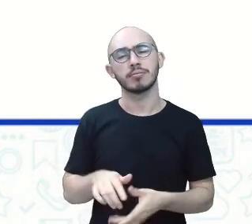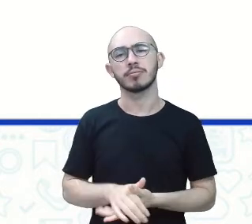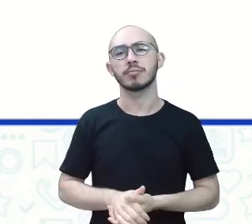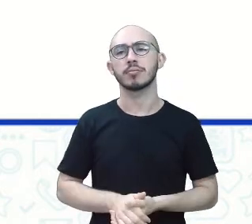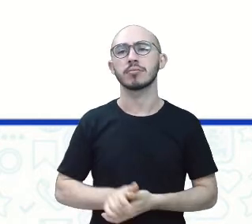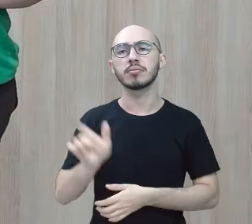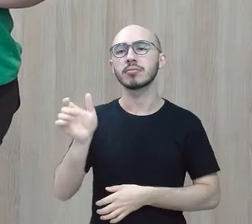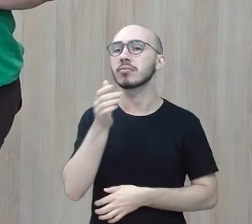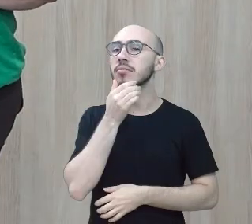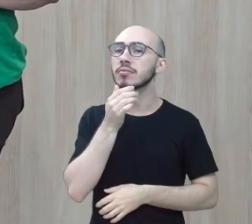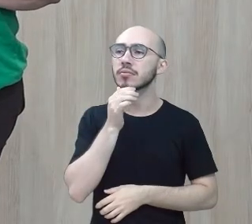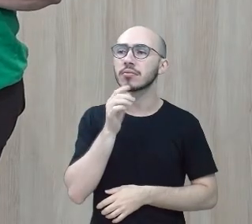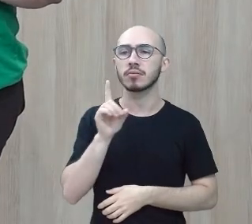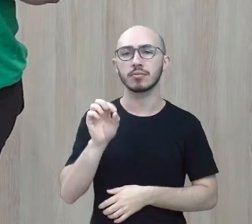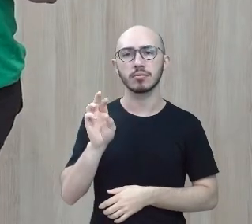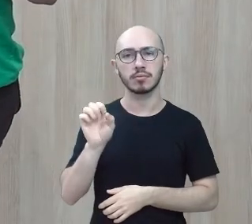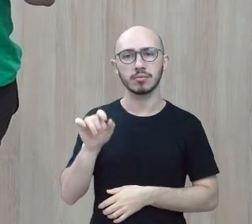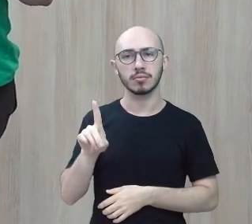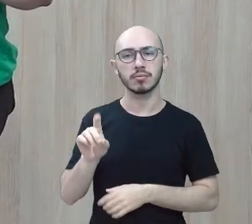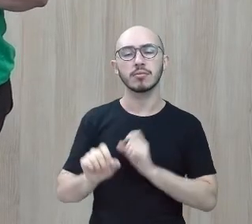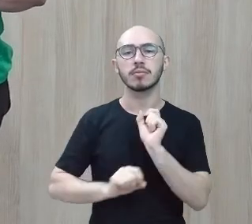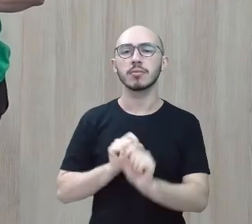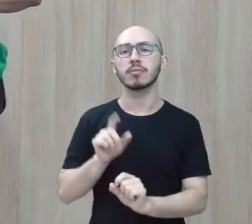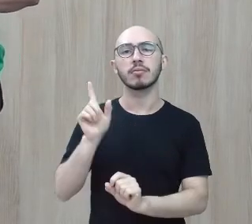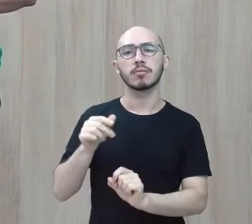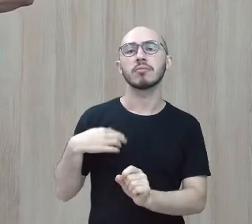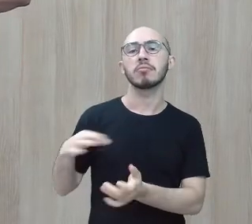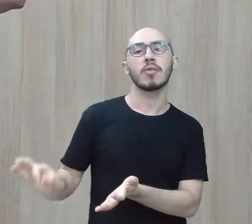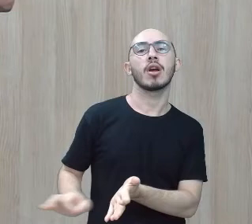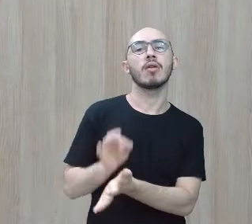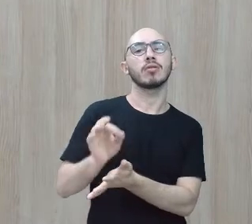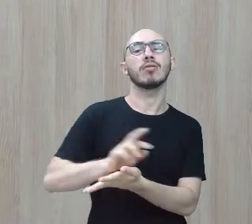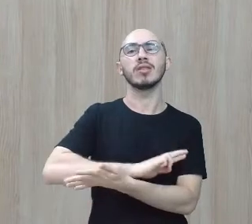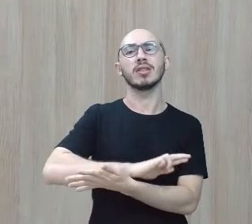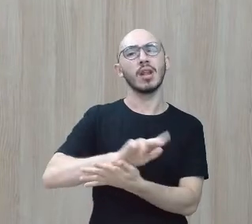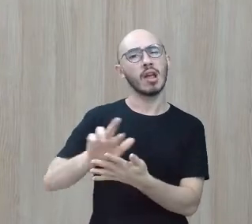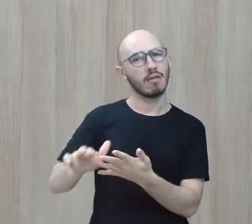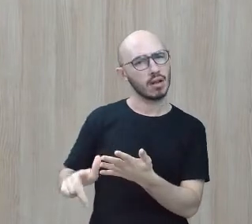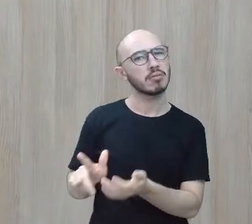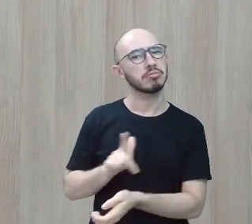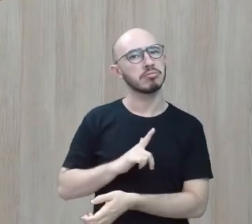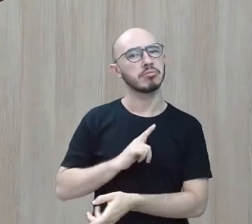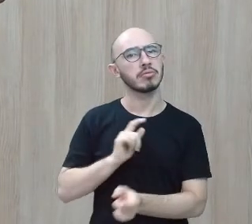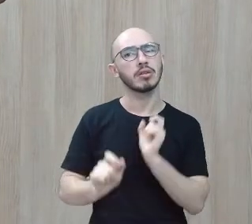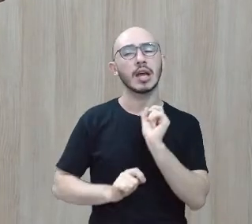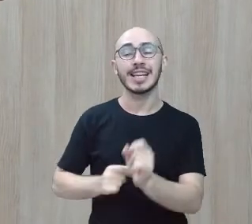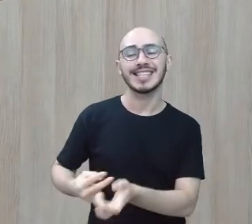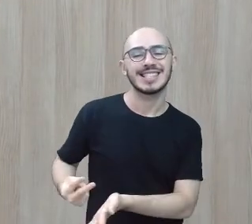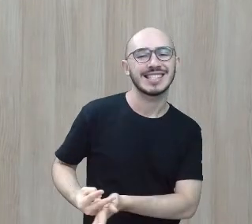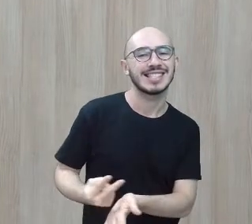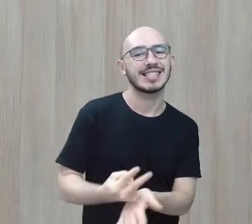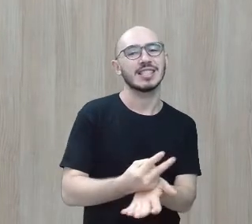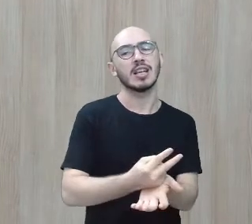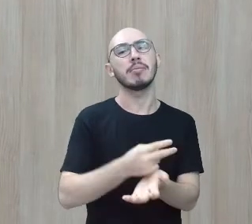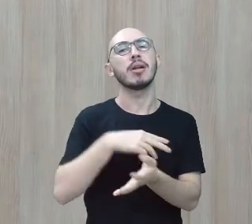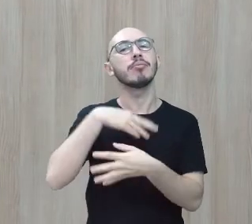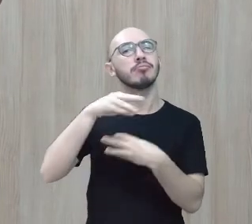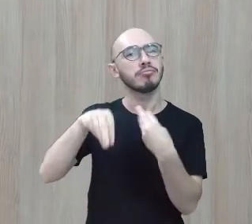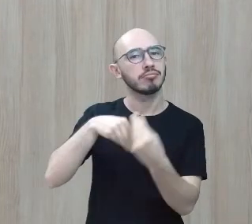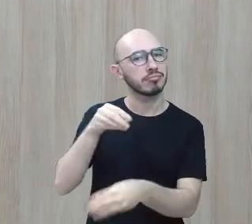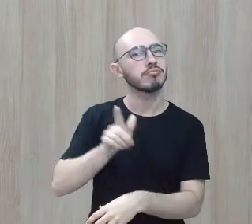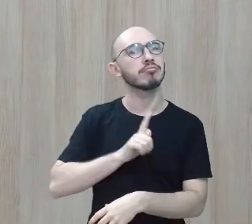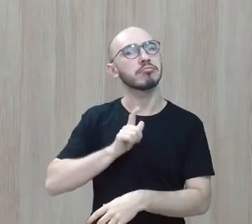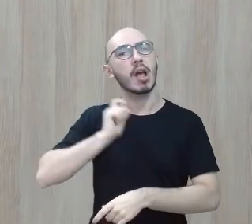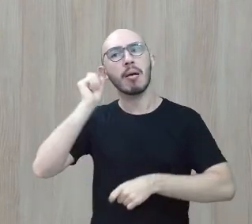Carlos Drummond ele é um autor versátil? E aí ele está sempre mesclando, não é,